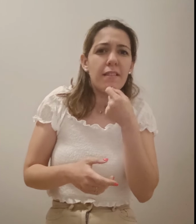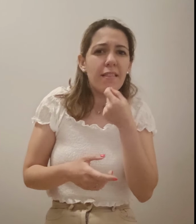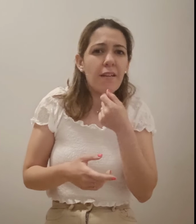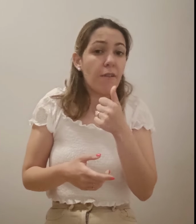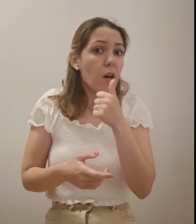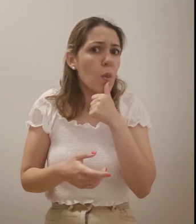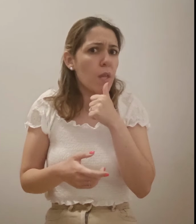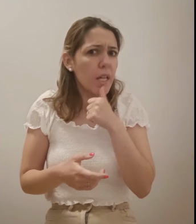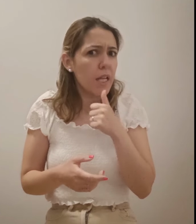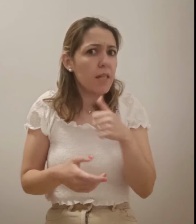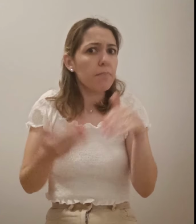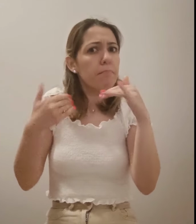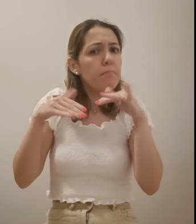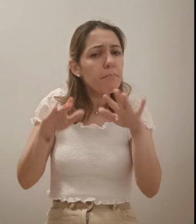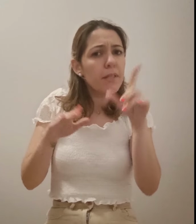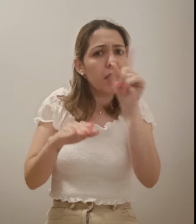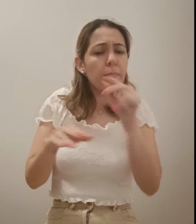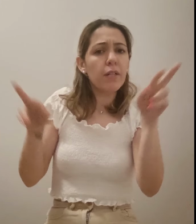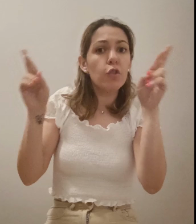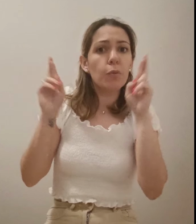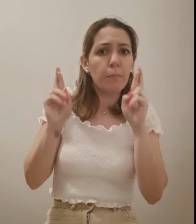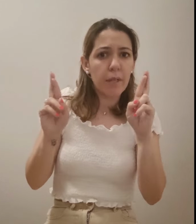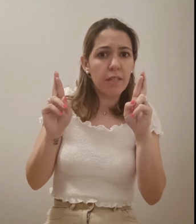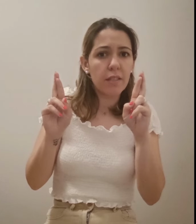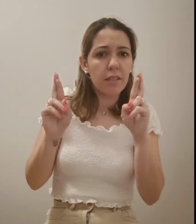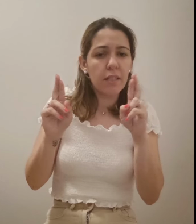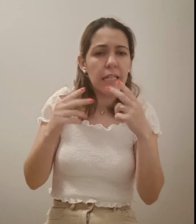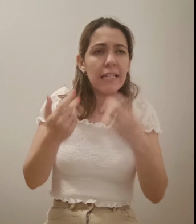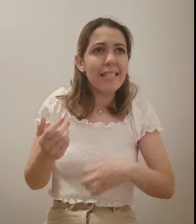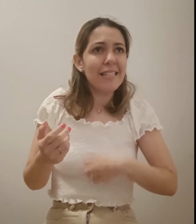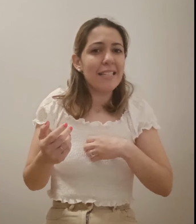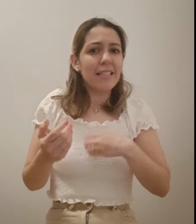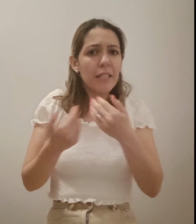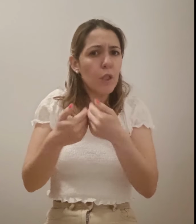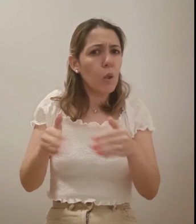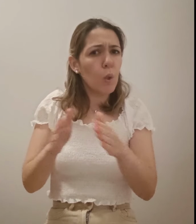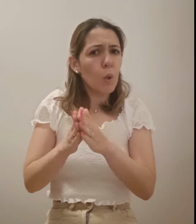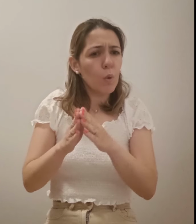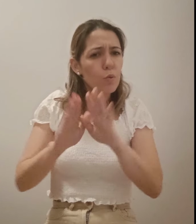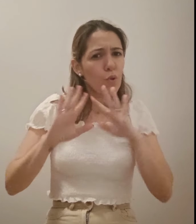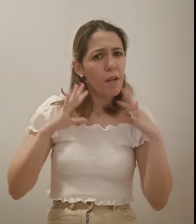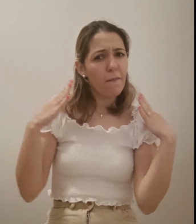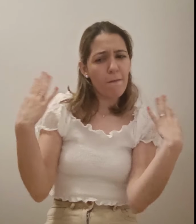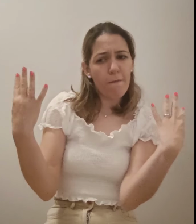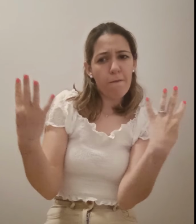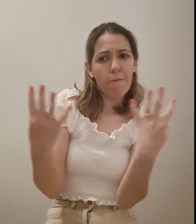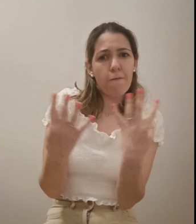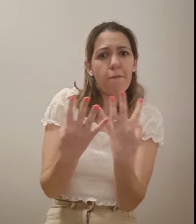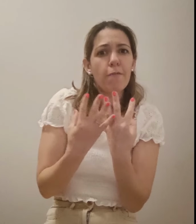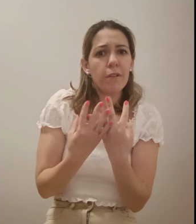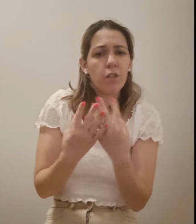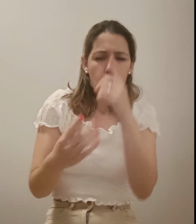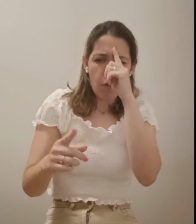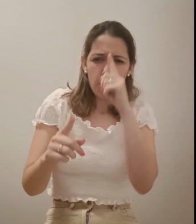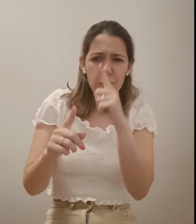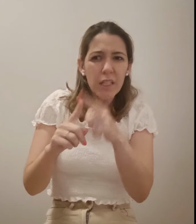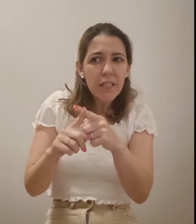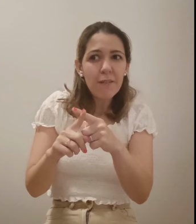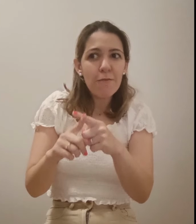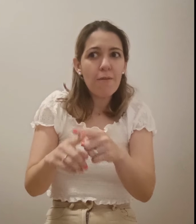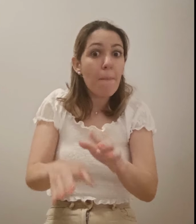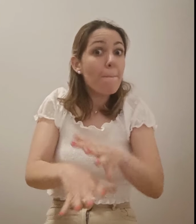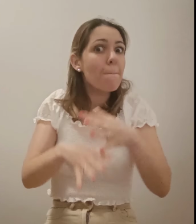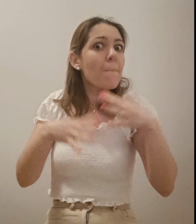Senti que estávamos envolvidos, as espingardas e os soldados, numa missão muito maior que um simples treino. Era a sério.